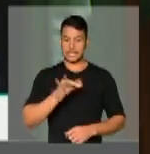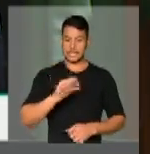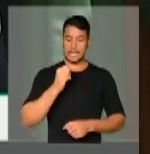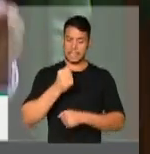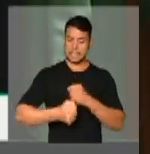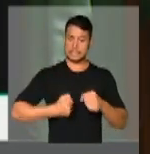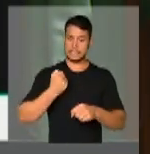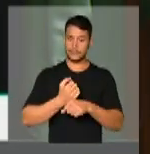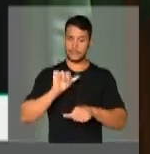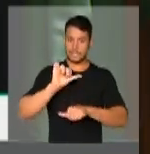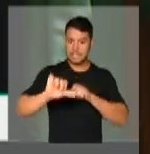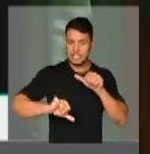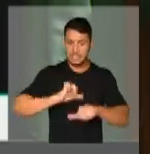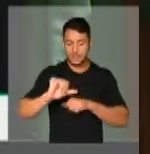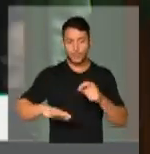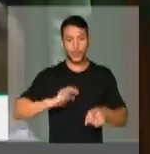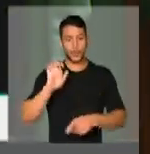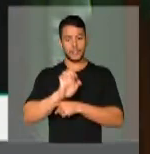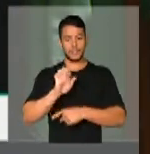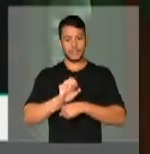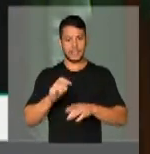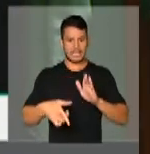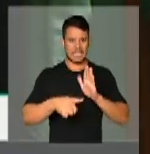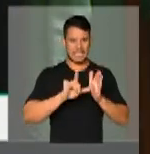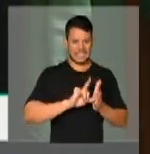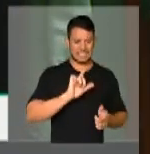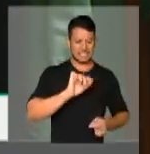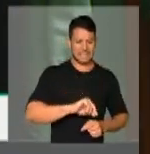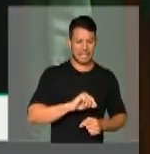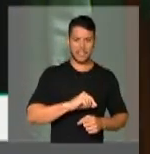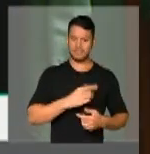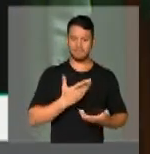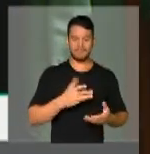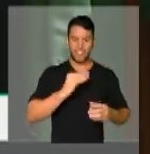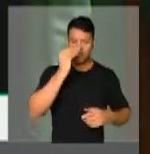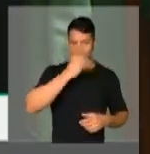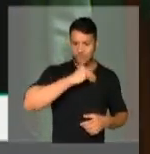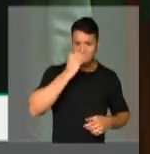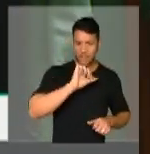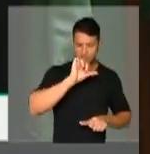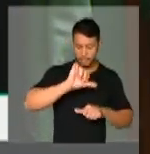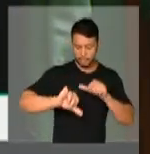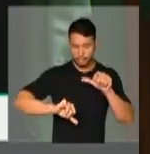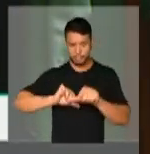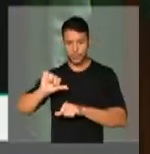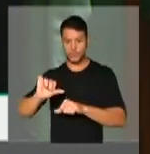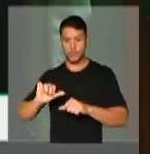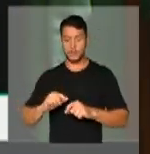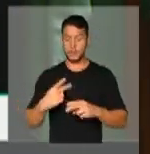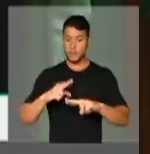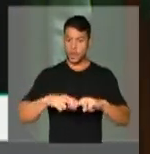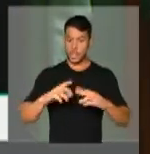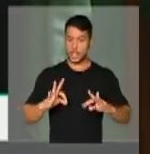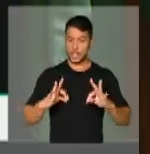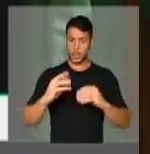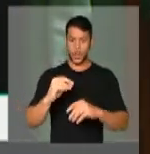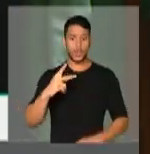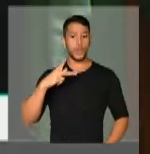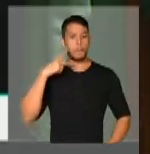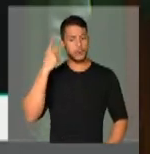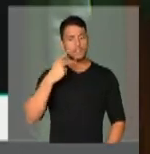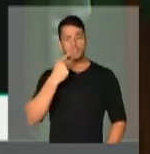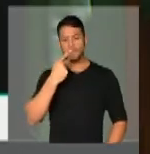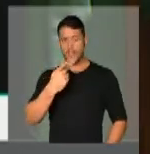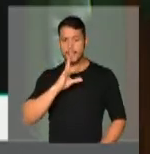anos a educação de um Estado, tirar do discurso utópico e colocar na realidade. Todo político fala de educação, mas qual